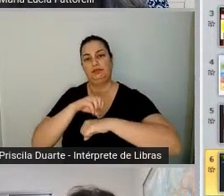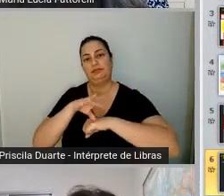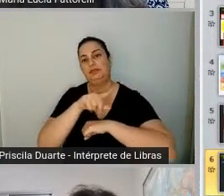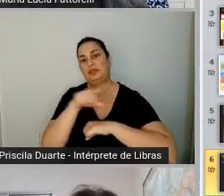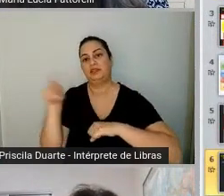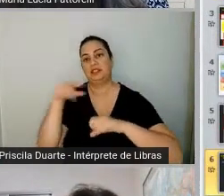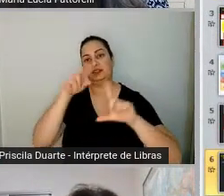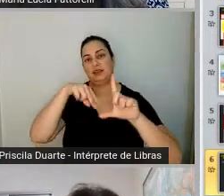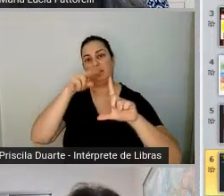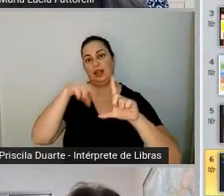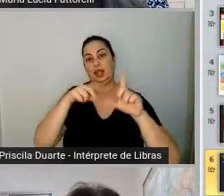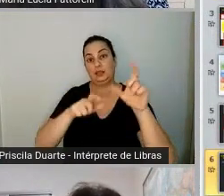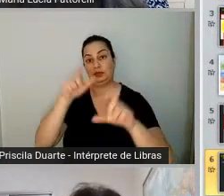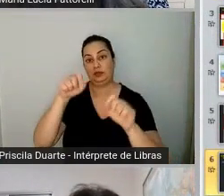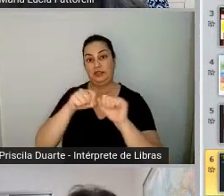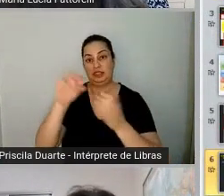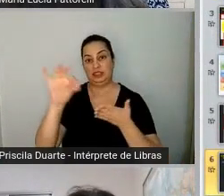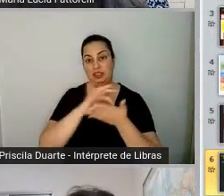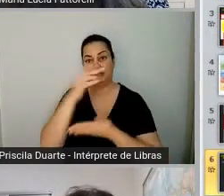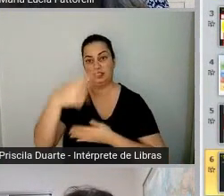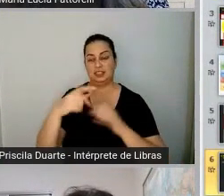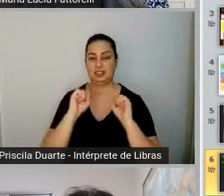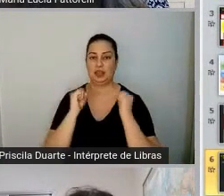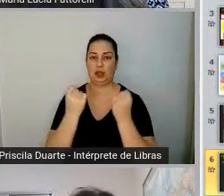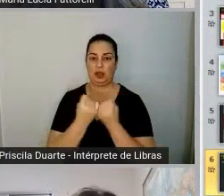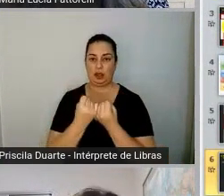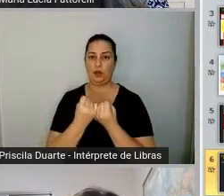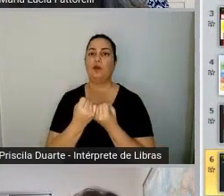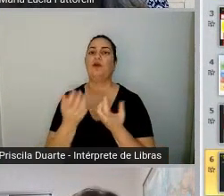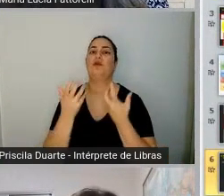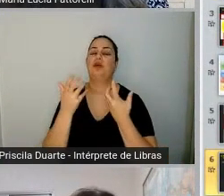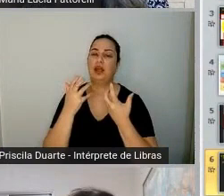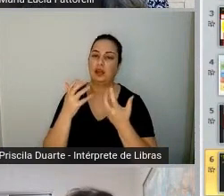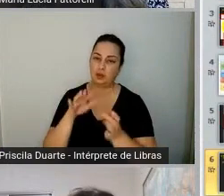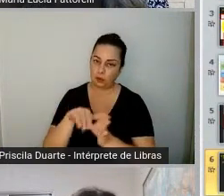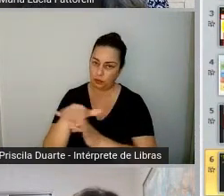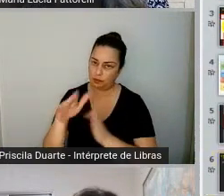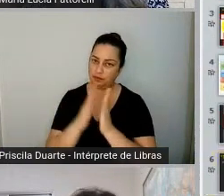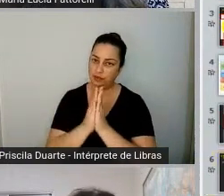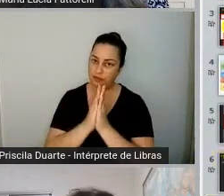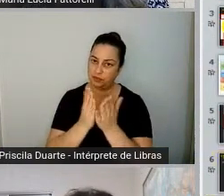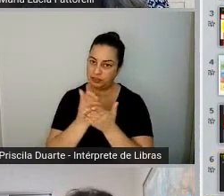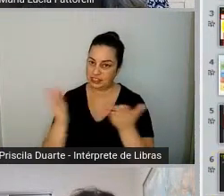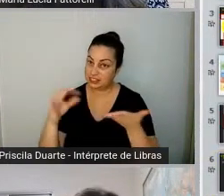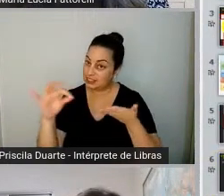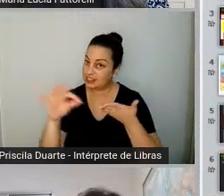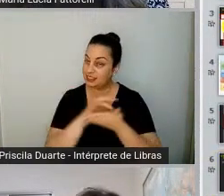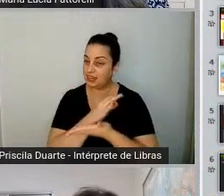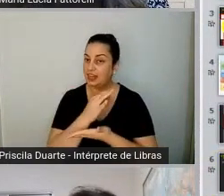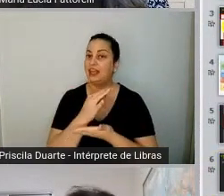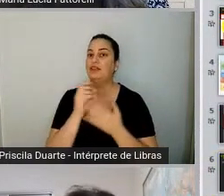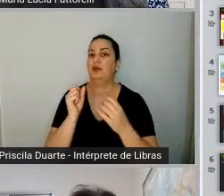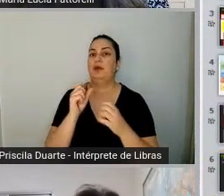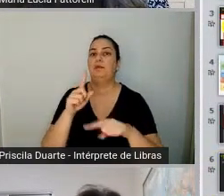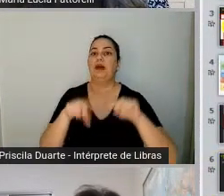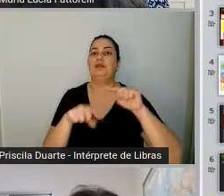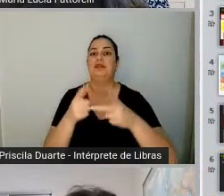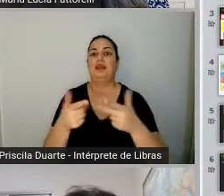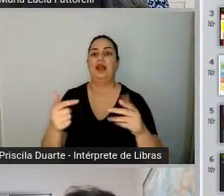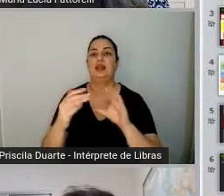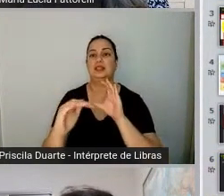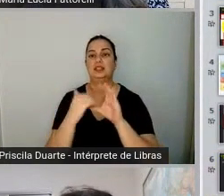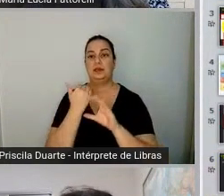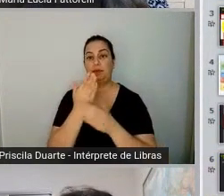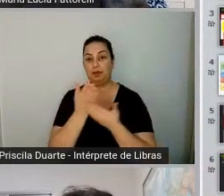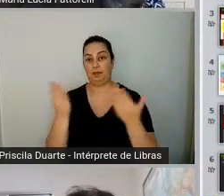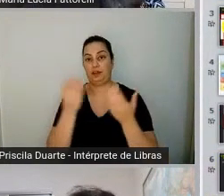seminário, até recomendo aí que todos se inscrevam para receber as recomendações de leitura, quem quiser aprofundar, né?